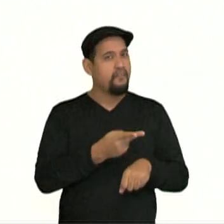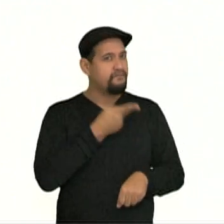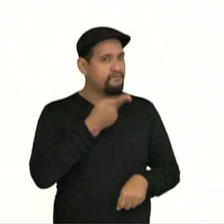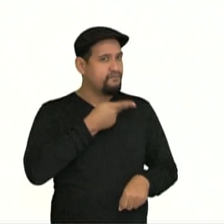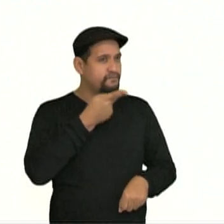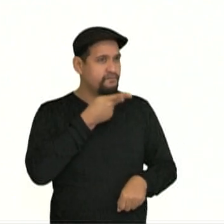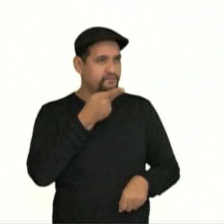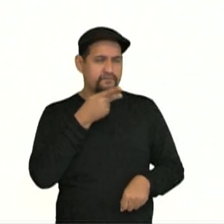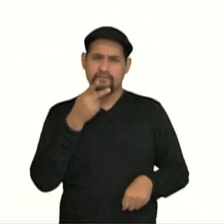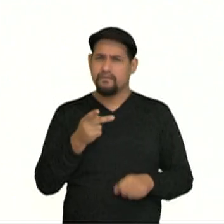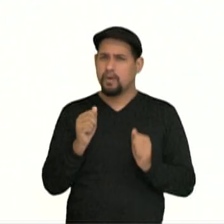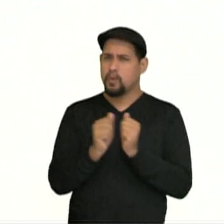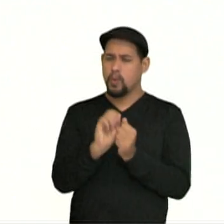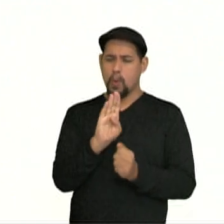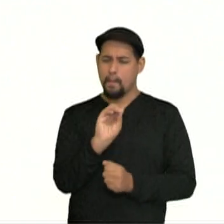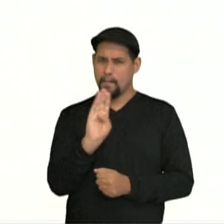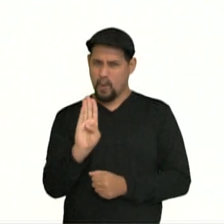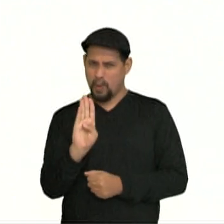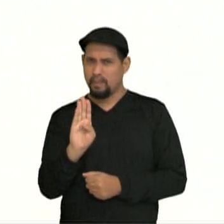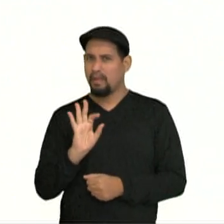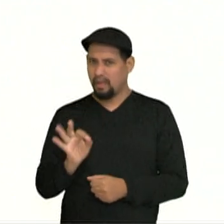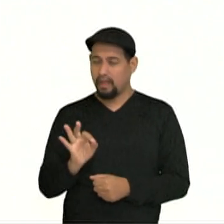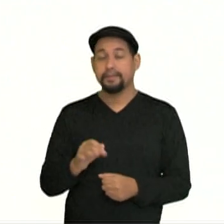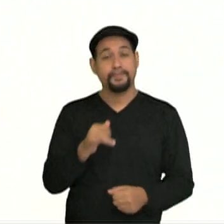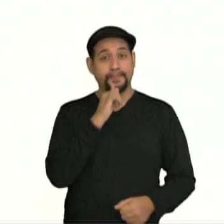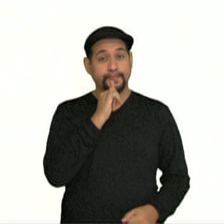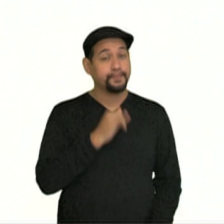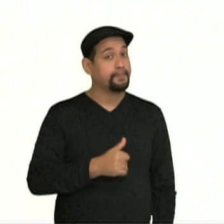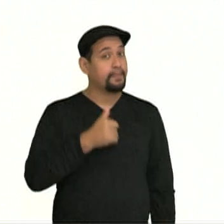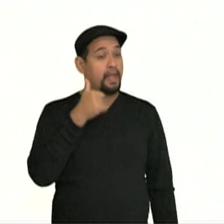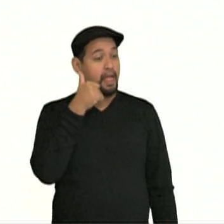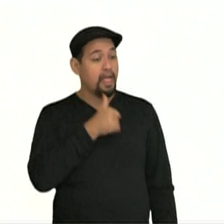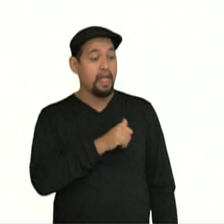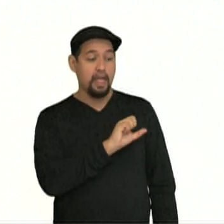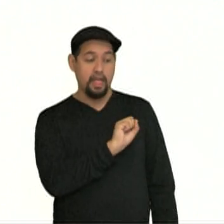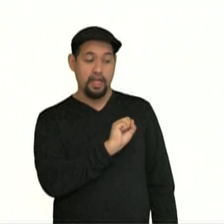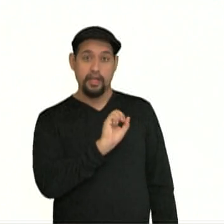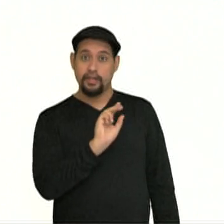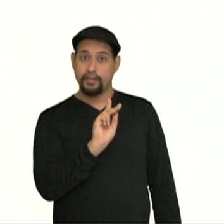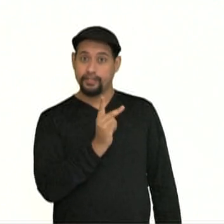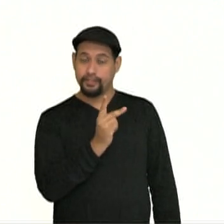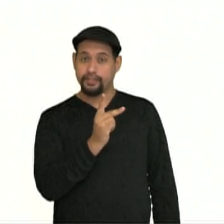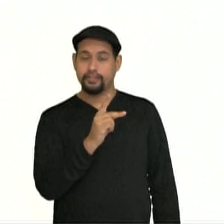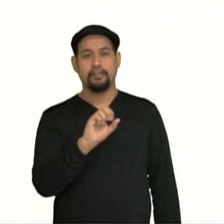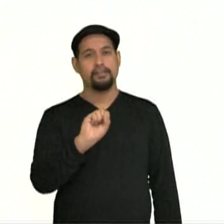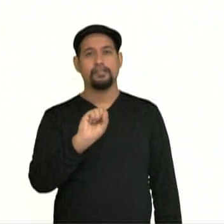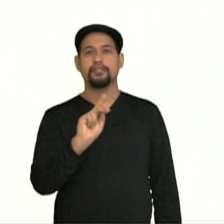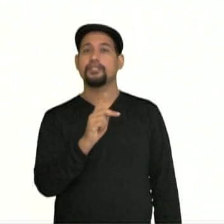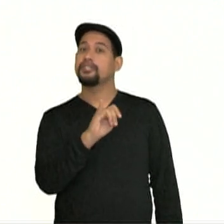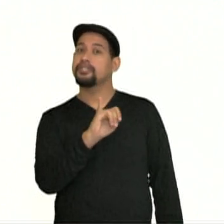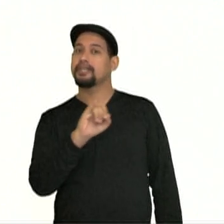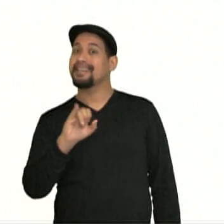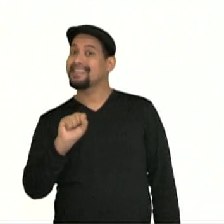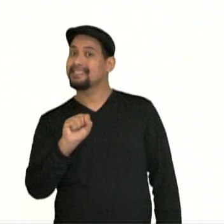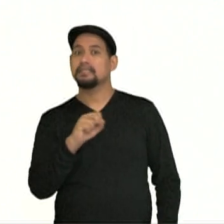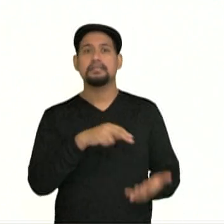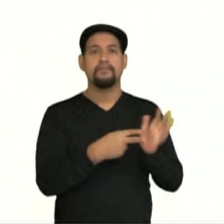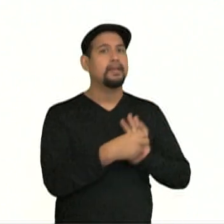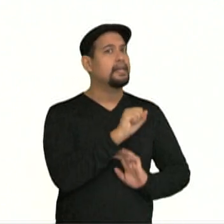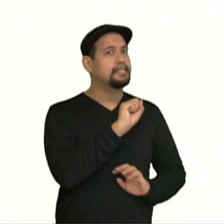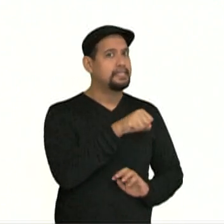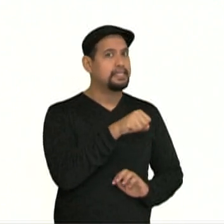duas possíveis respostas. Yes, she is. No, she isn't. Sim, ela está. Não, ela não